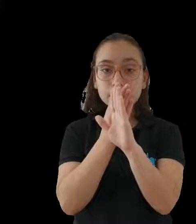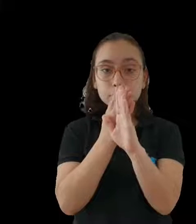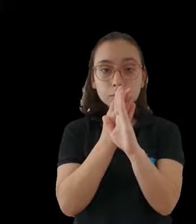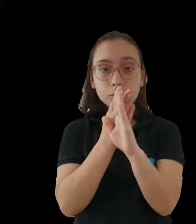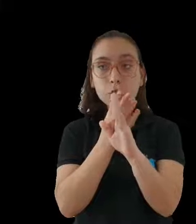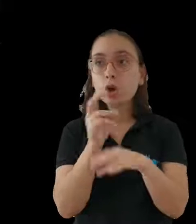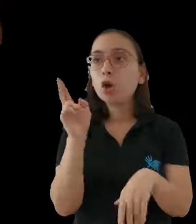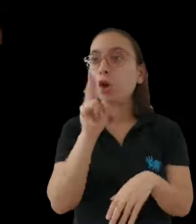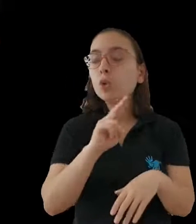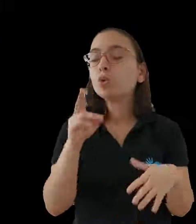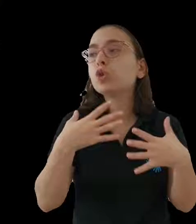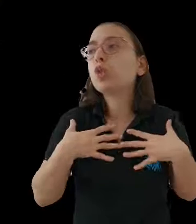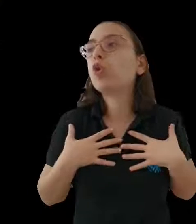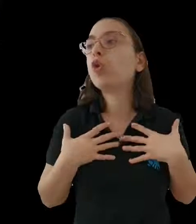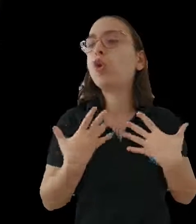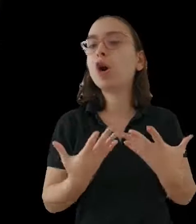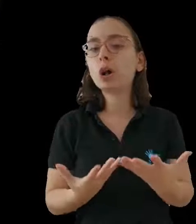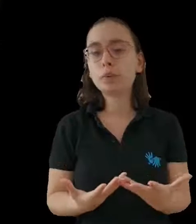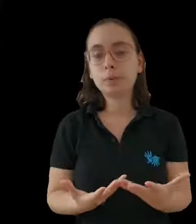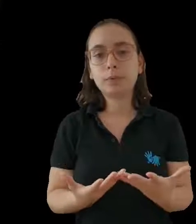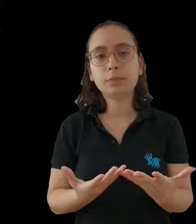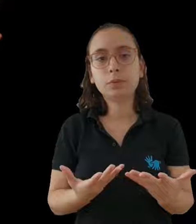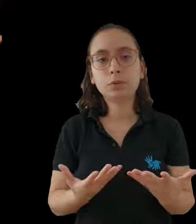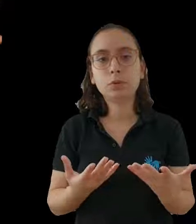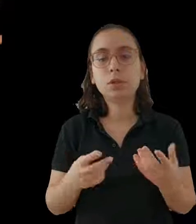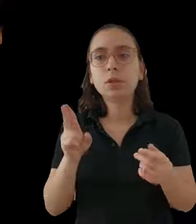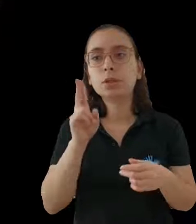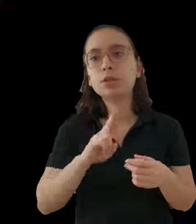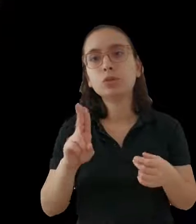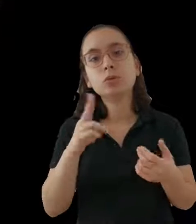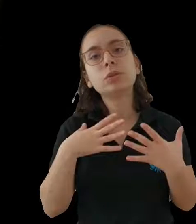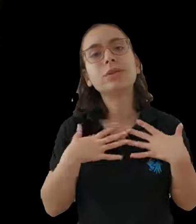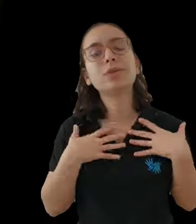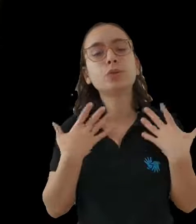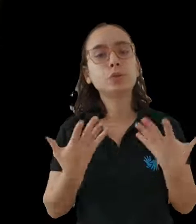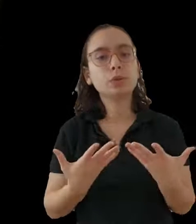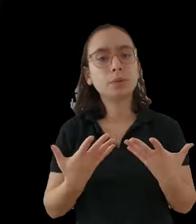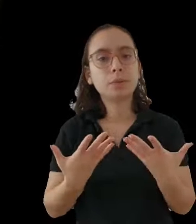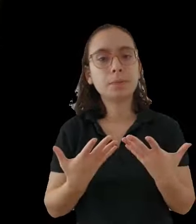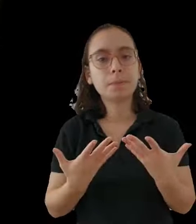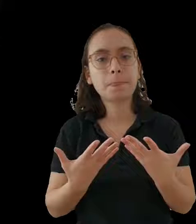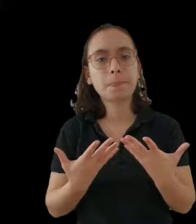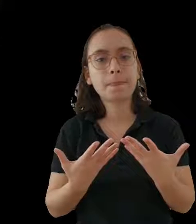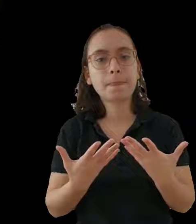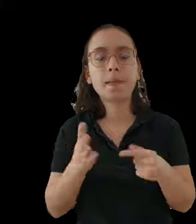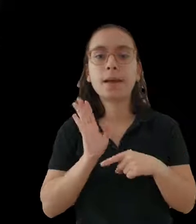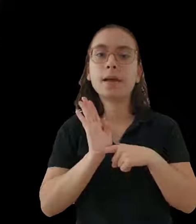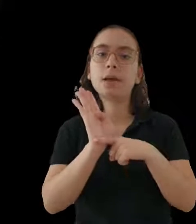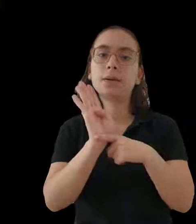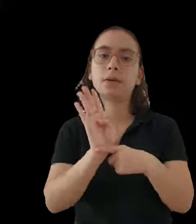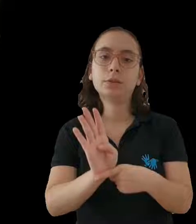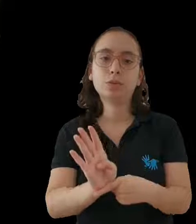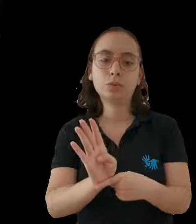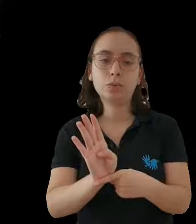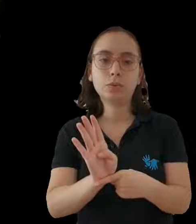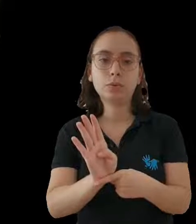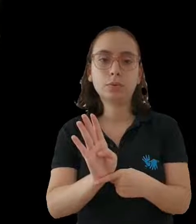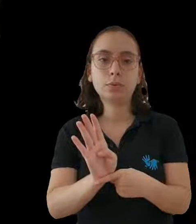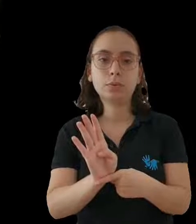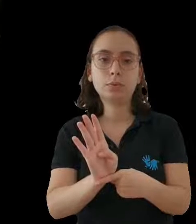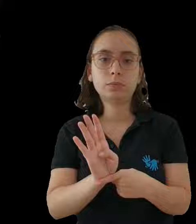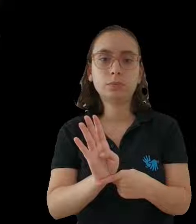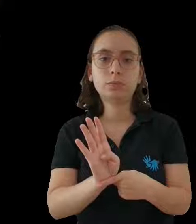clima, usem o corpo. Quando a gente usa o nosso corpo, a gente ajuda